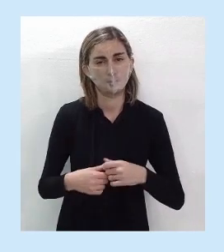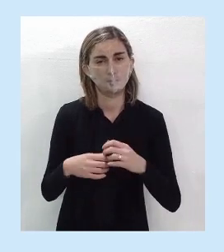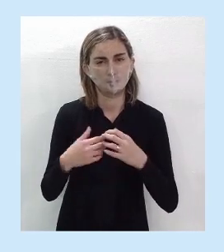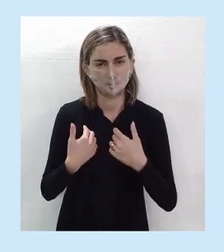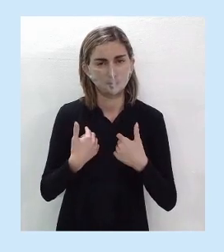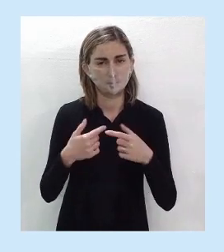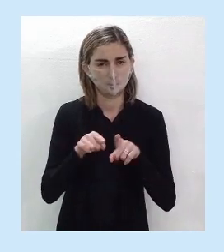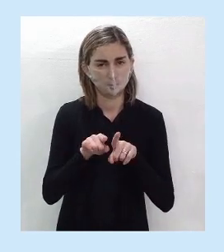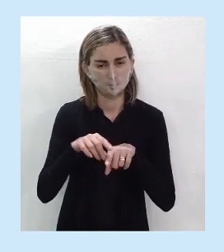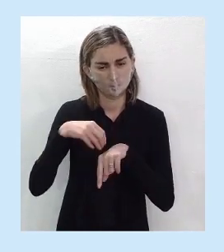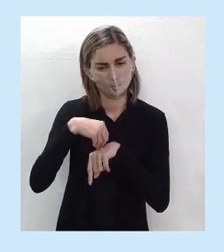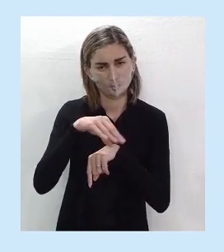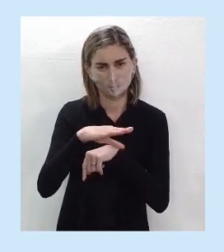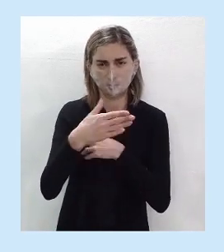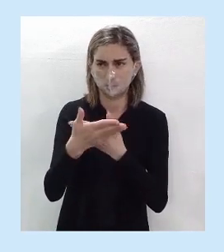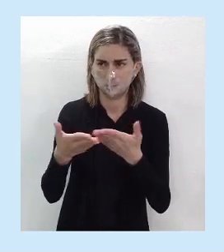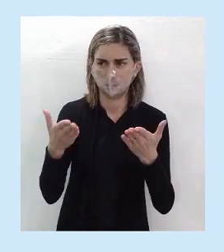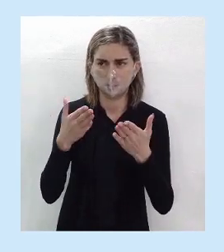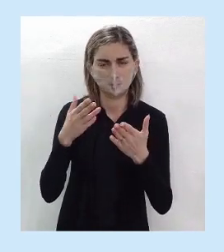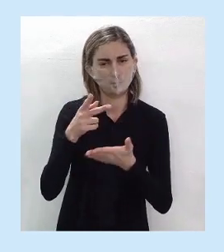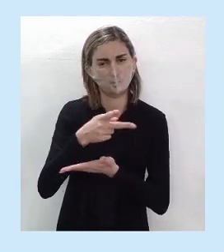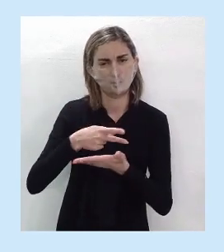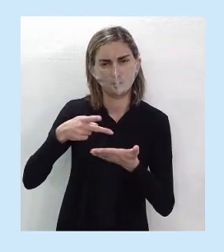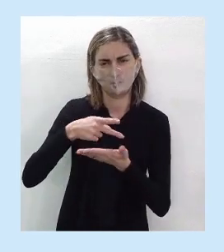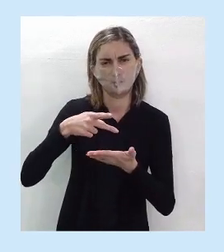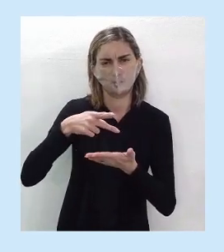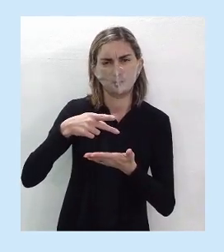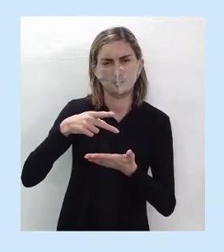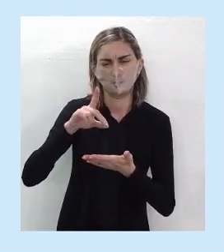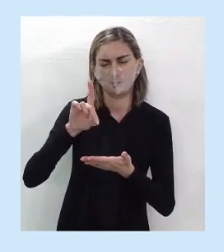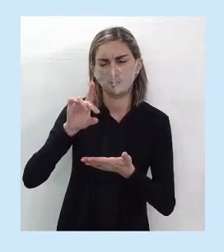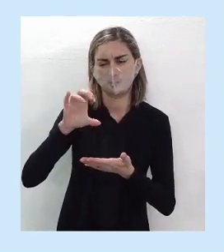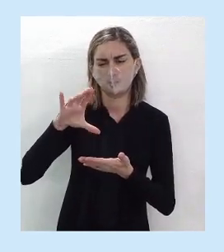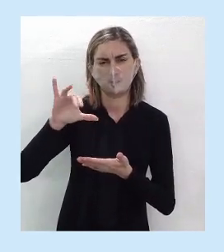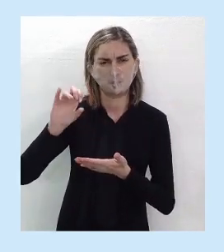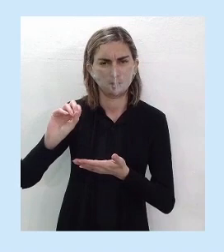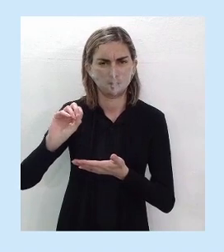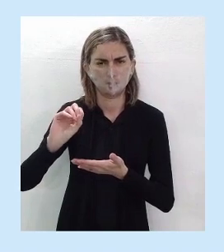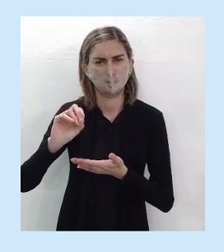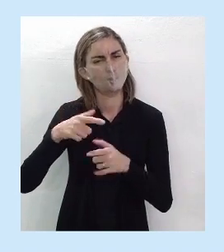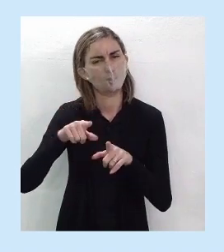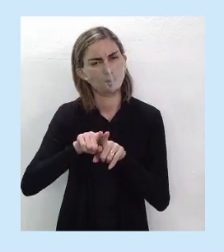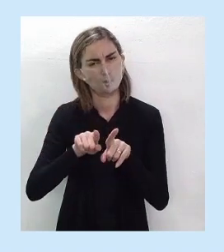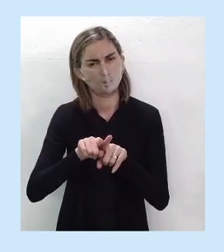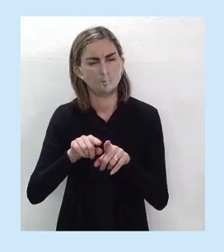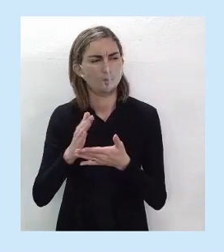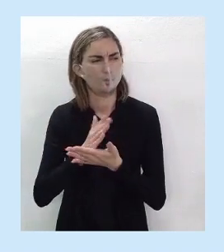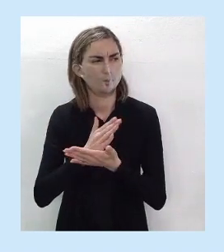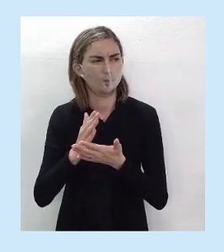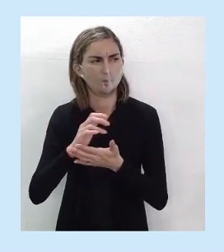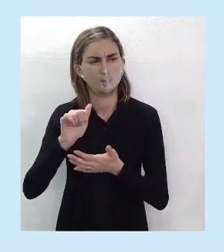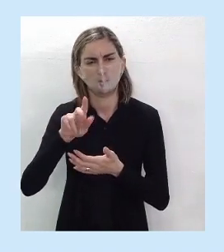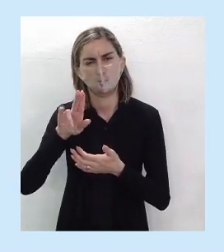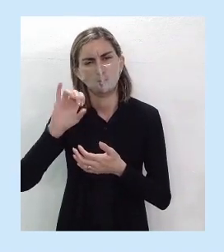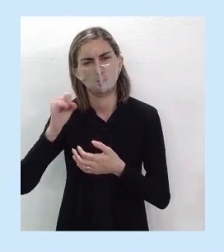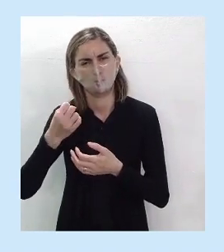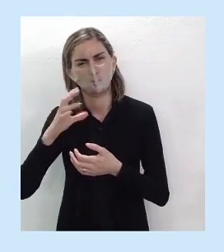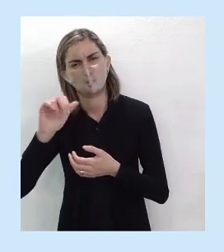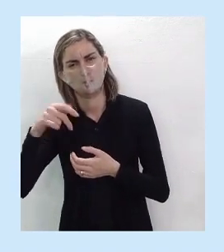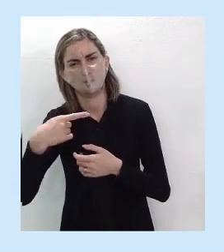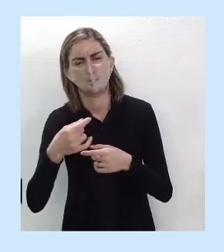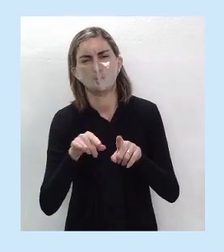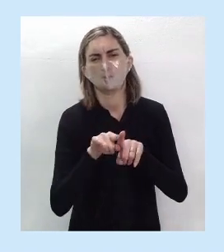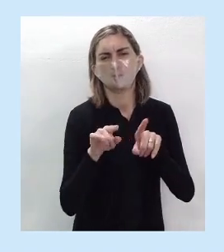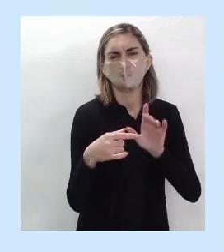Eu também trouxe para vocês aqui um poema do Décio Pinhatari. Também é, junto com Augusto de Campos, não é? Um